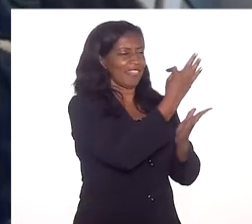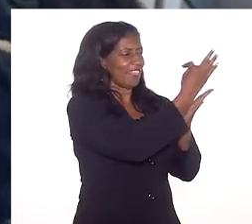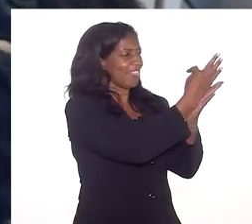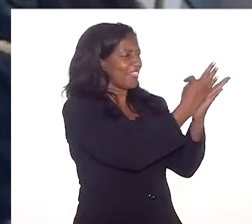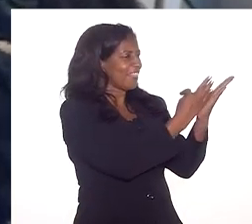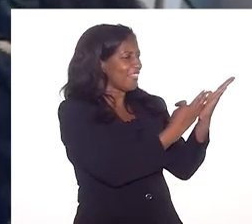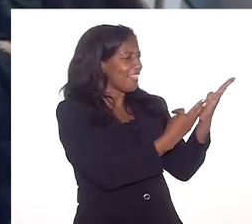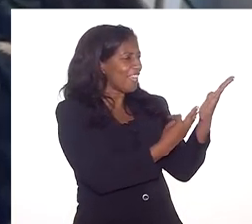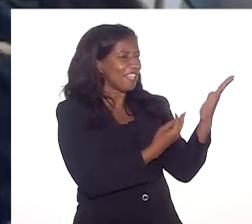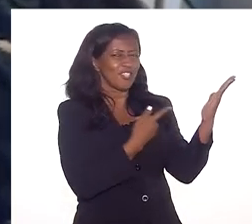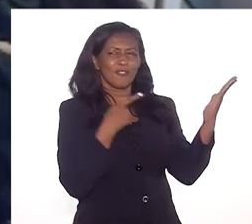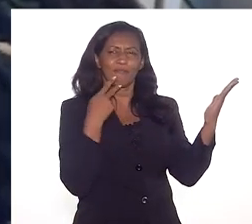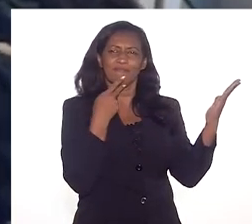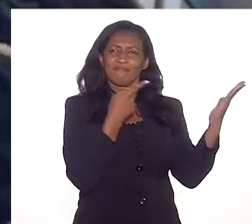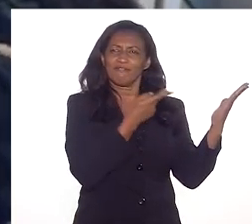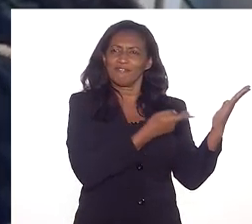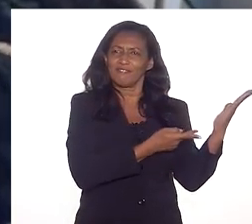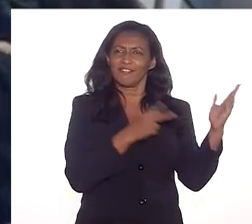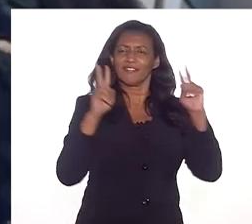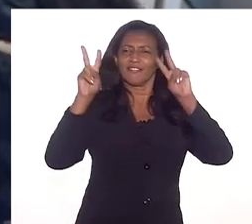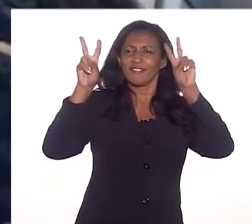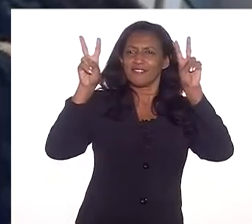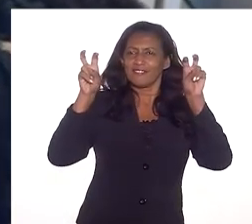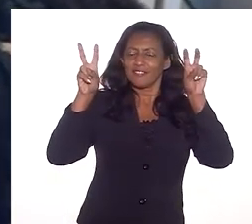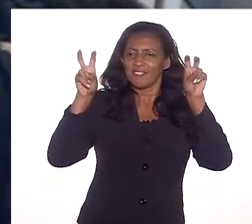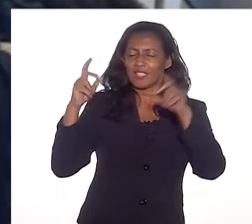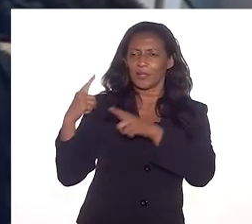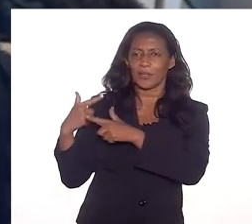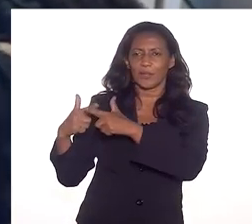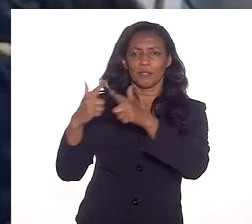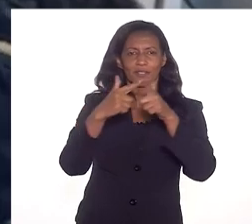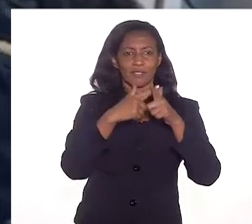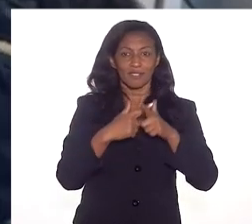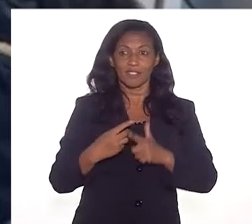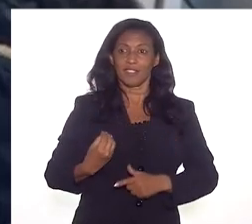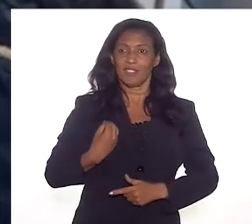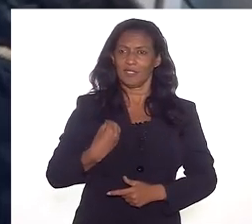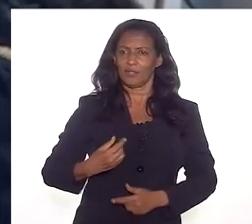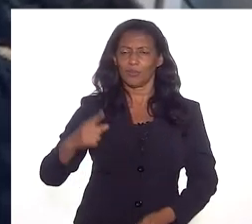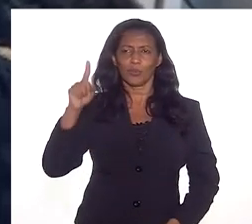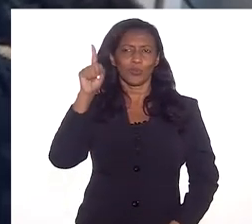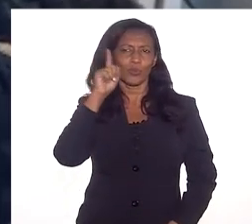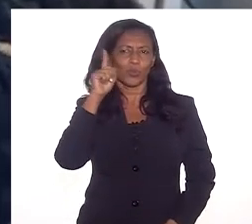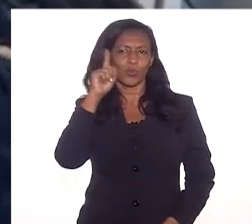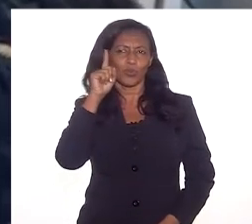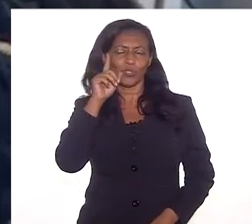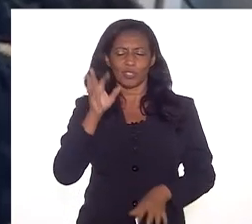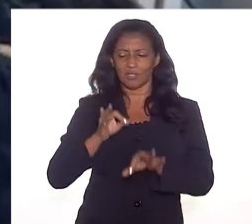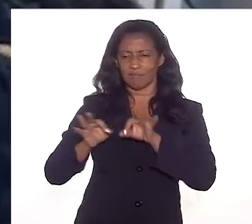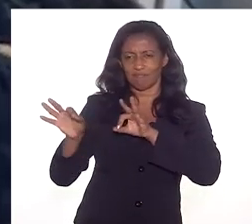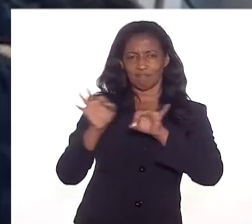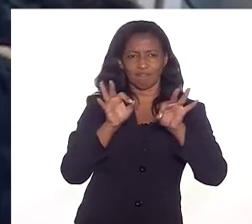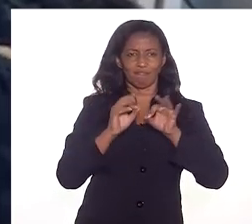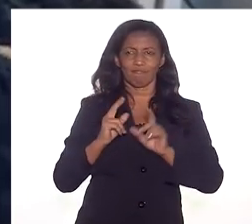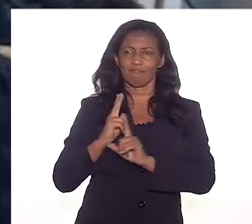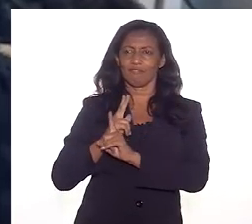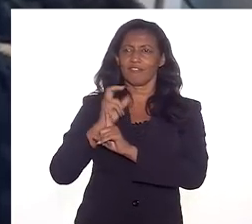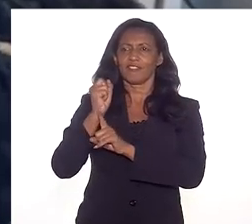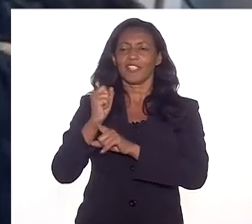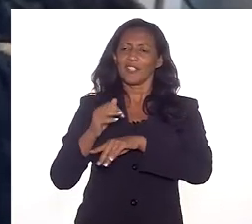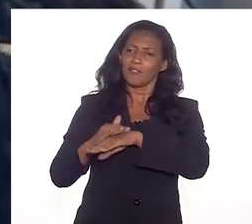com textos em que aborda com sensibilidade temas relacionados aos problemas que vivenciamos e as formas de